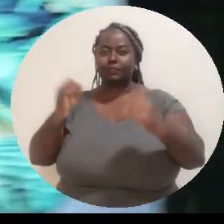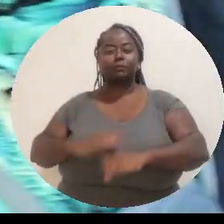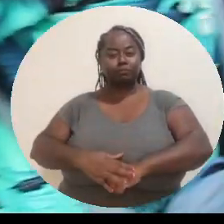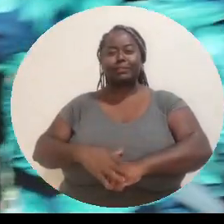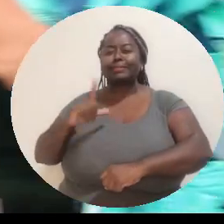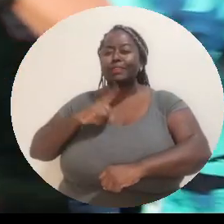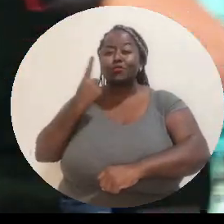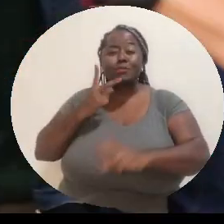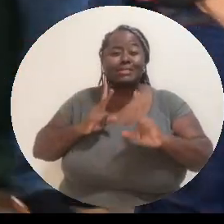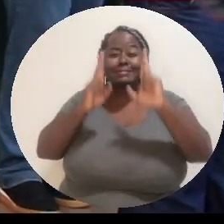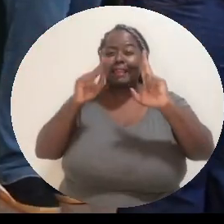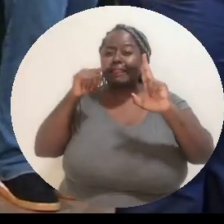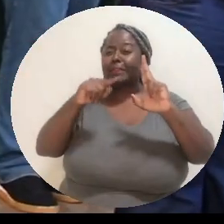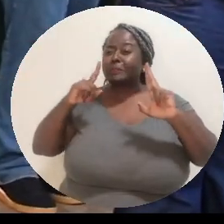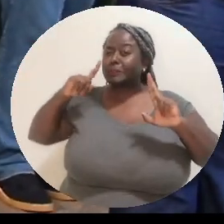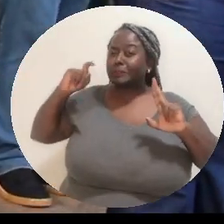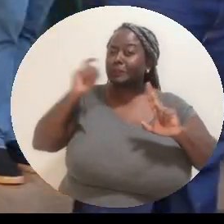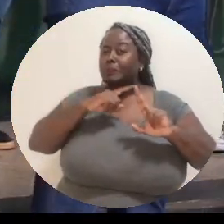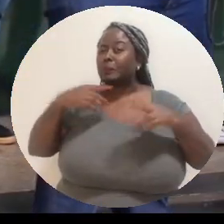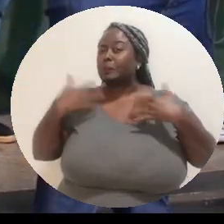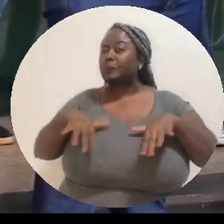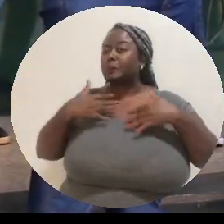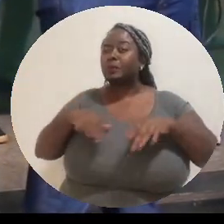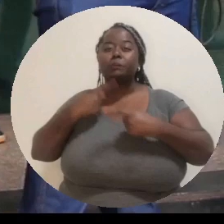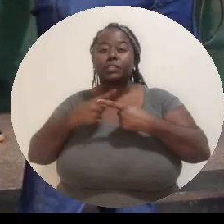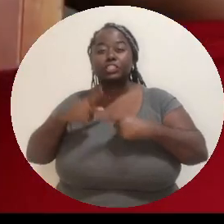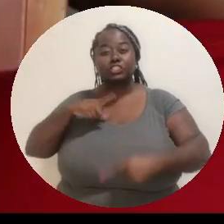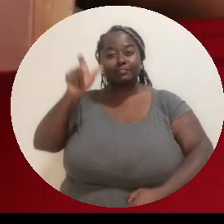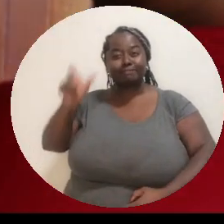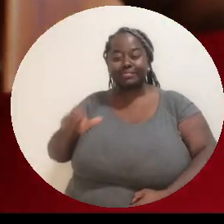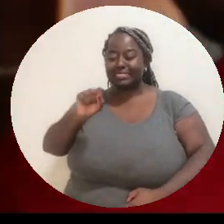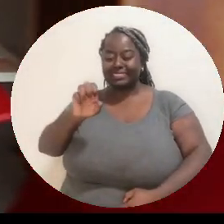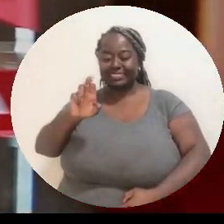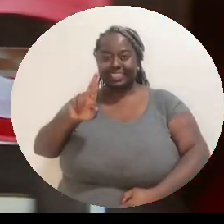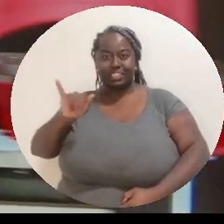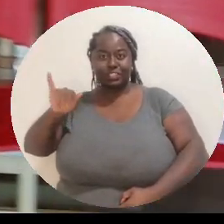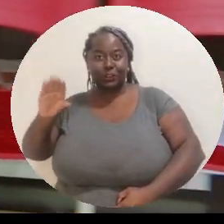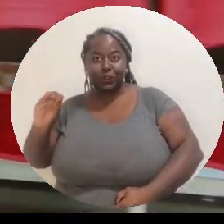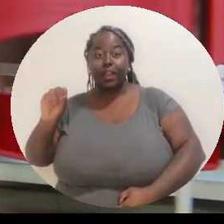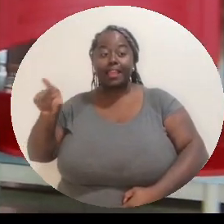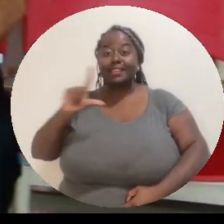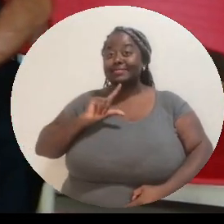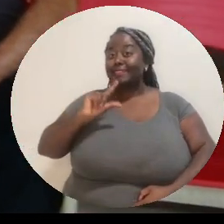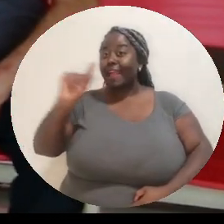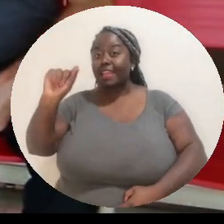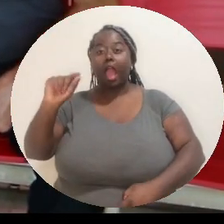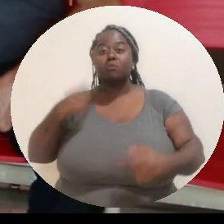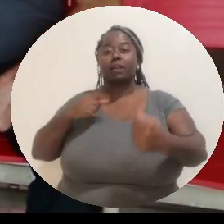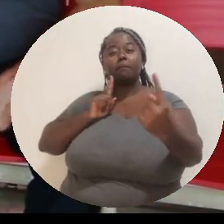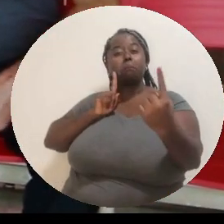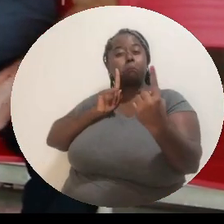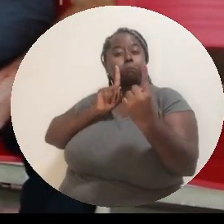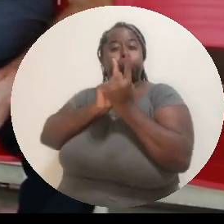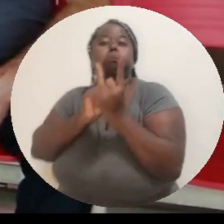mais embaçada, porque tinha o ator que era o Sérgio, ele saía da sala e a gente tinha que dar uma trombada. Só